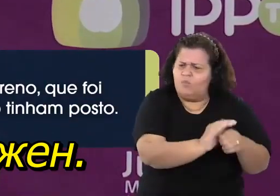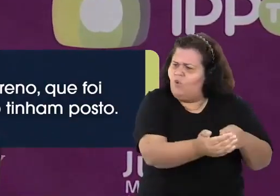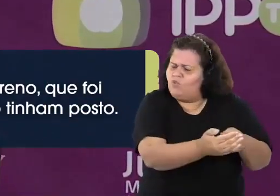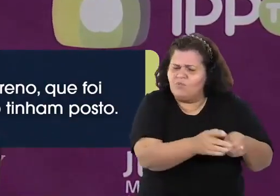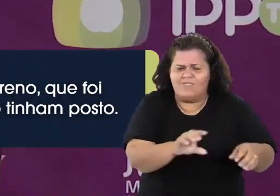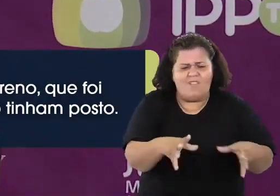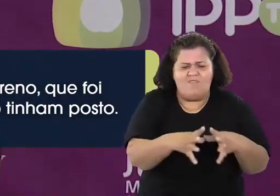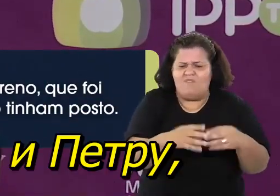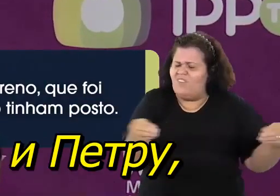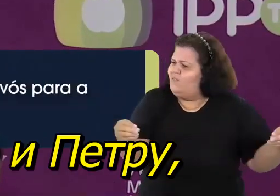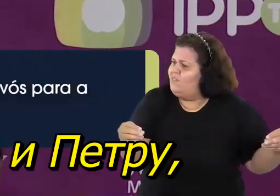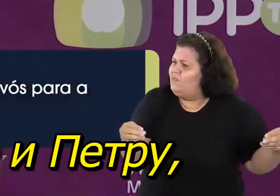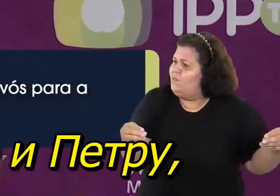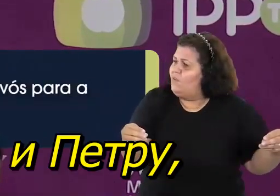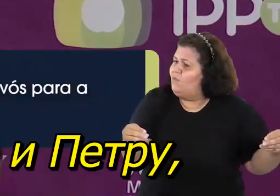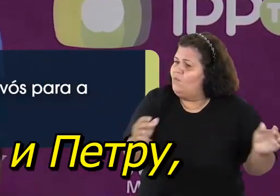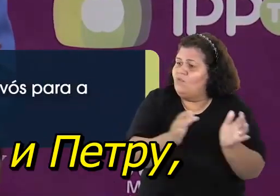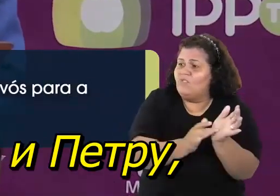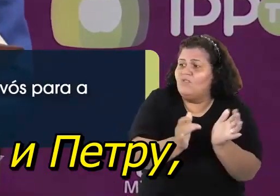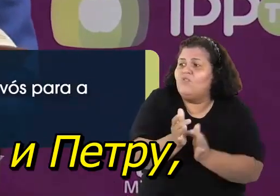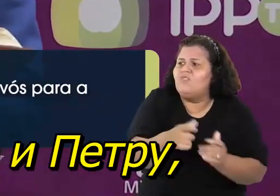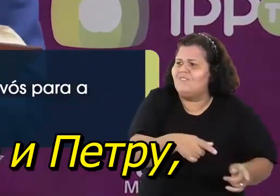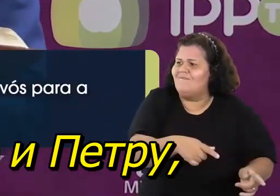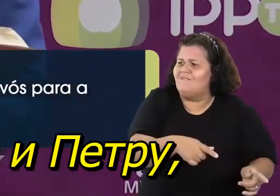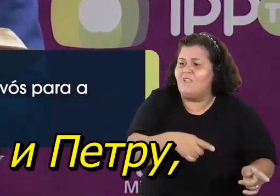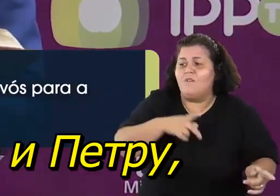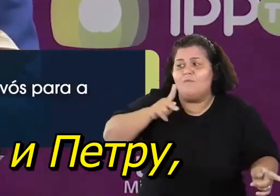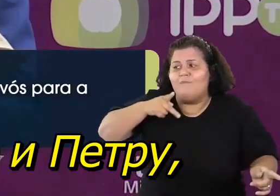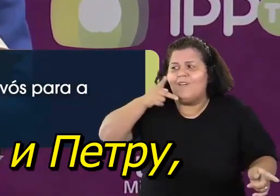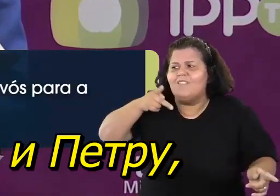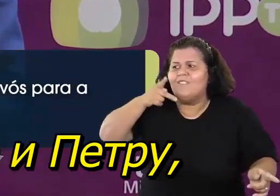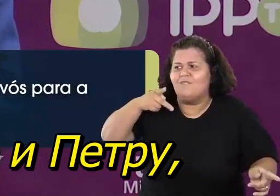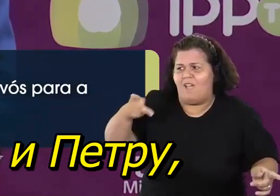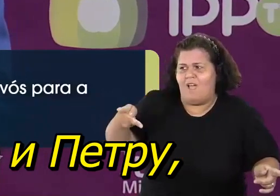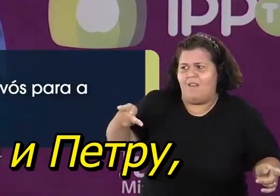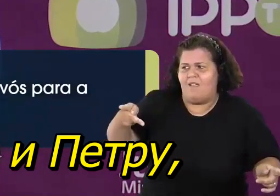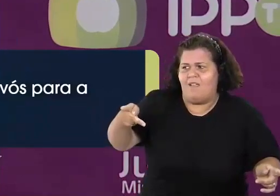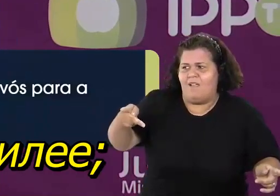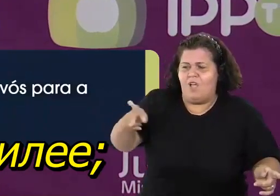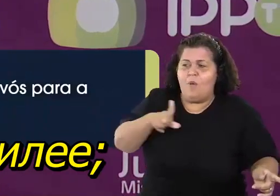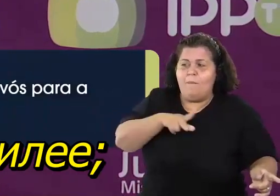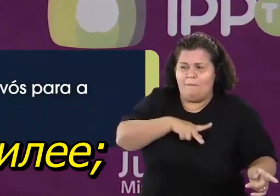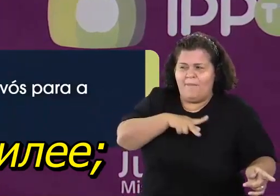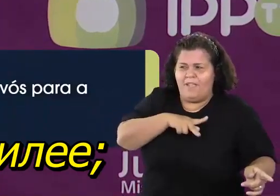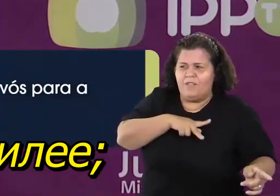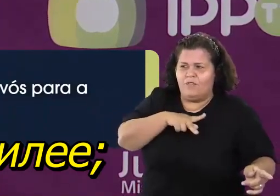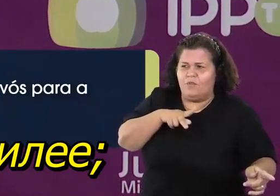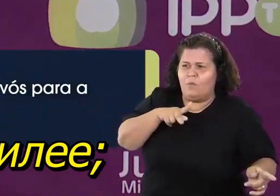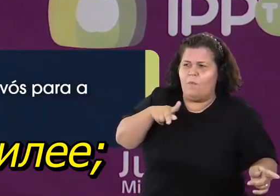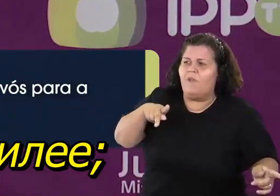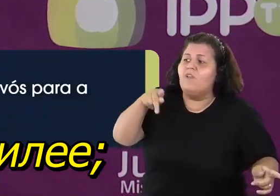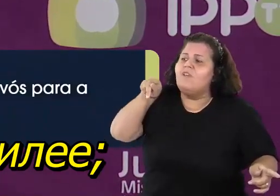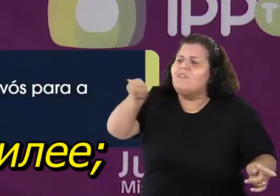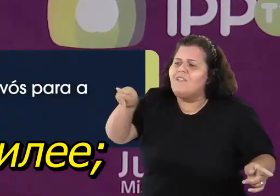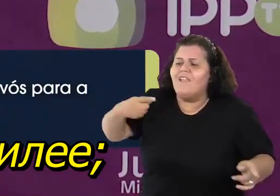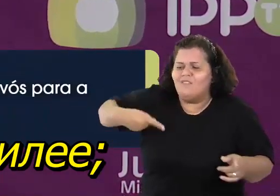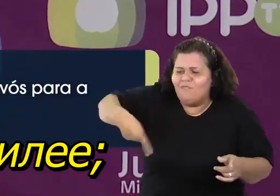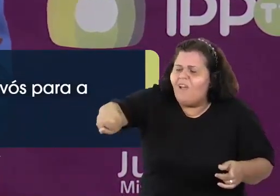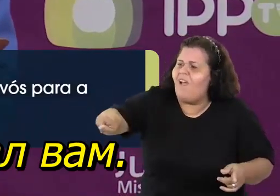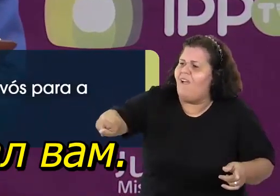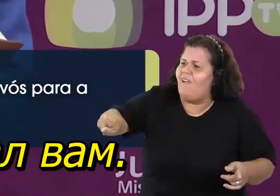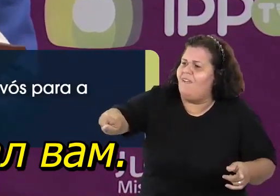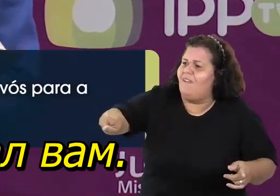posto. Mas ide, dizei a seus discípulos e a Pedro, que ele vai adiante de vós para a